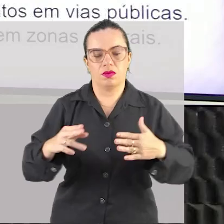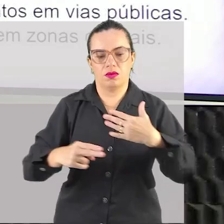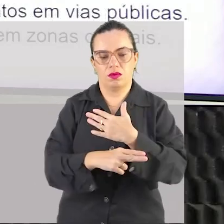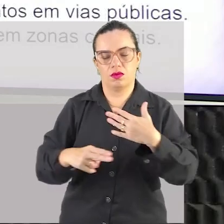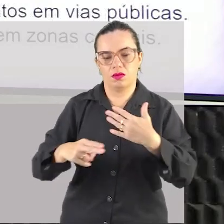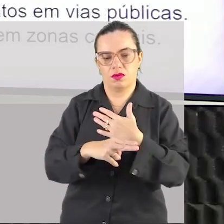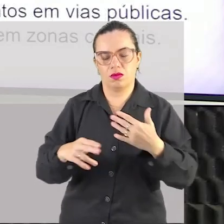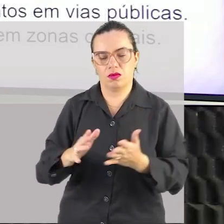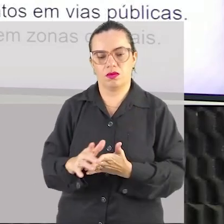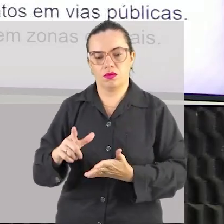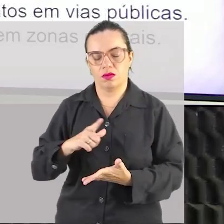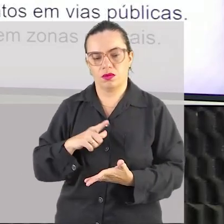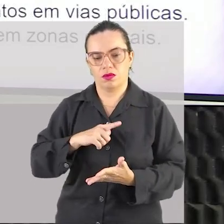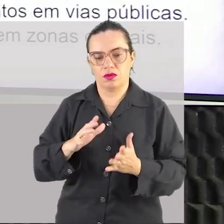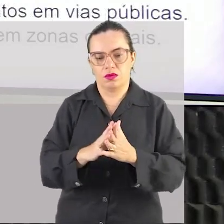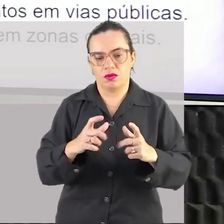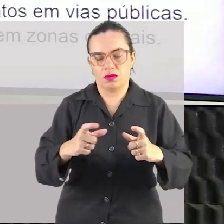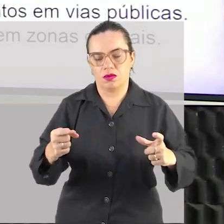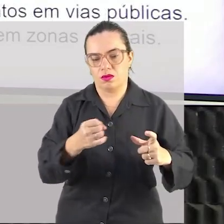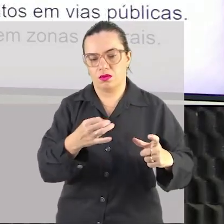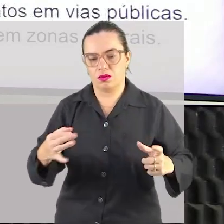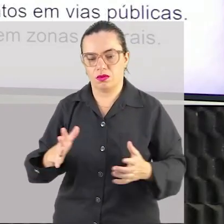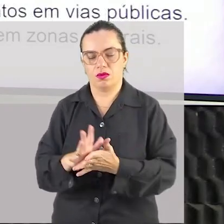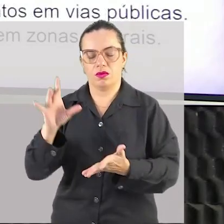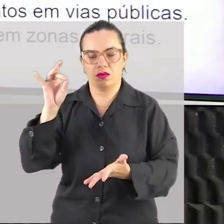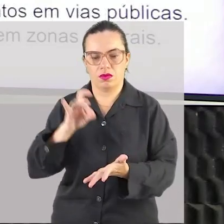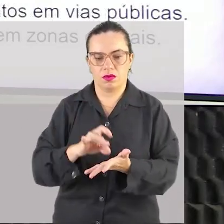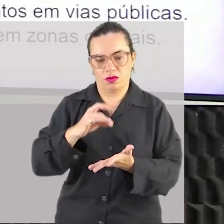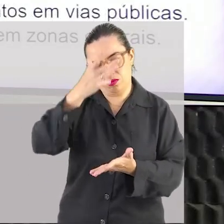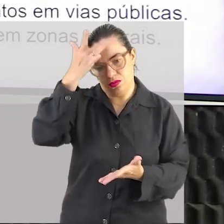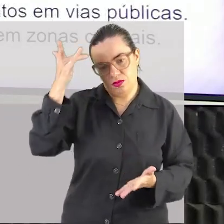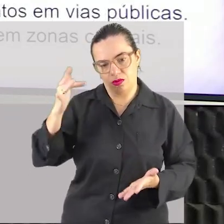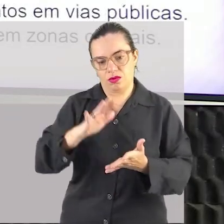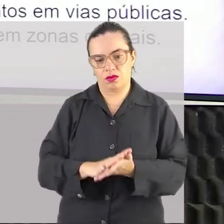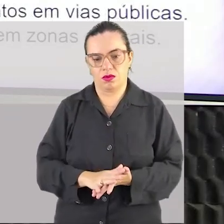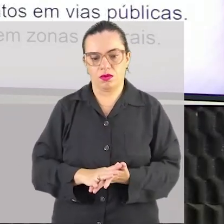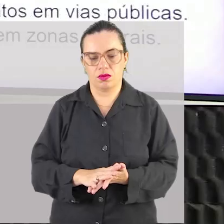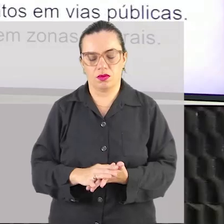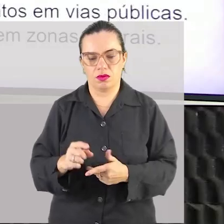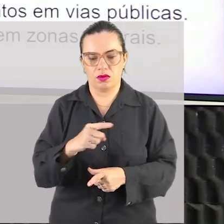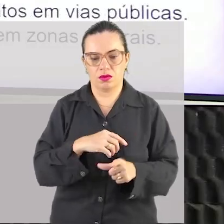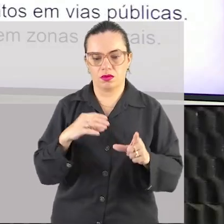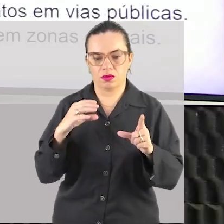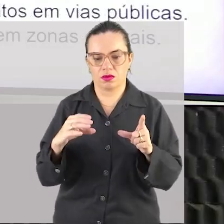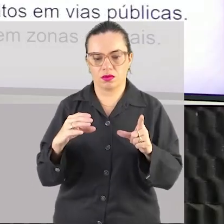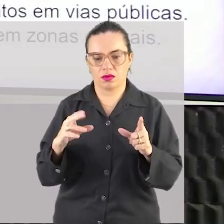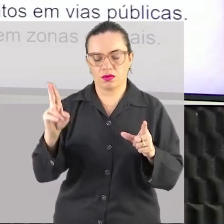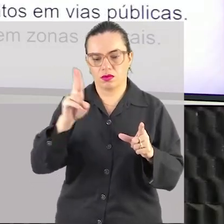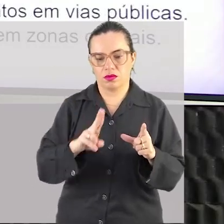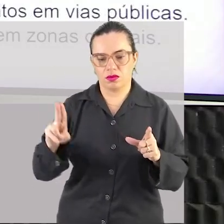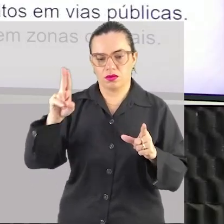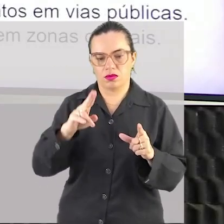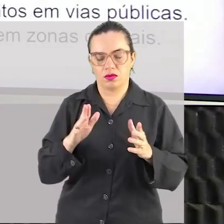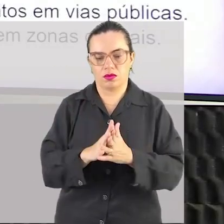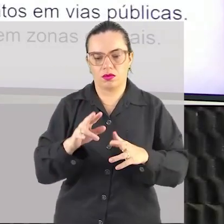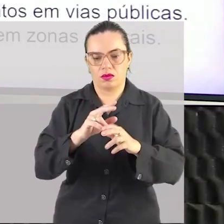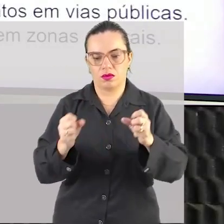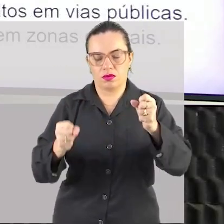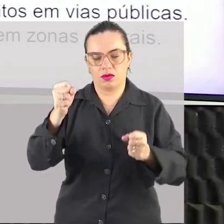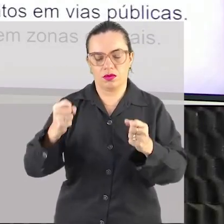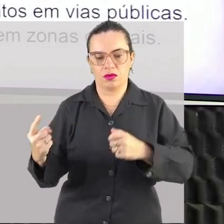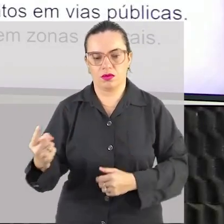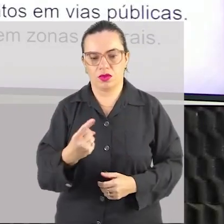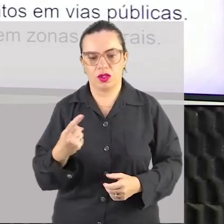a receber a pressão que elas recebem de fato C utilização de veículos individuais isso já acontece no